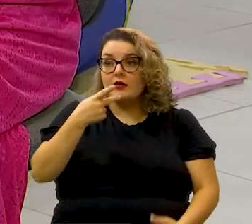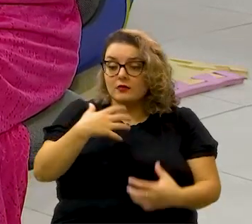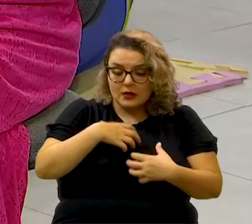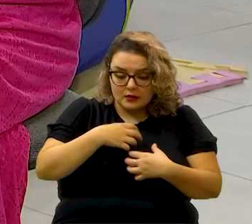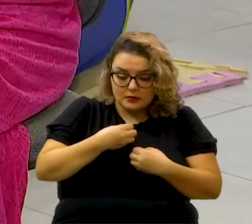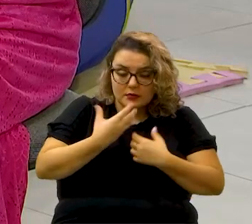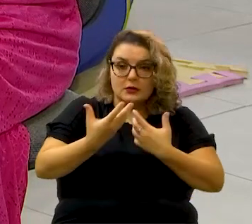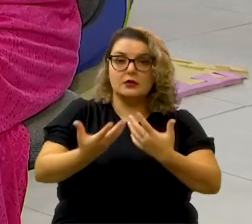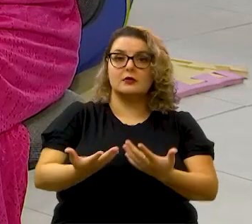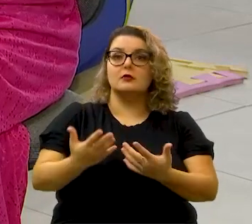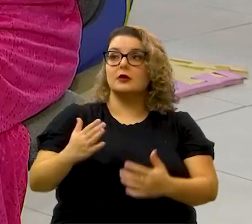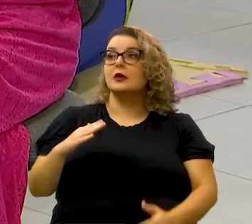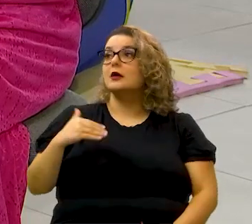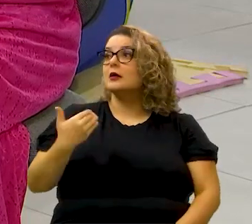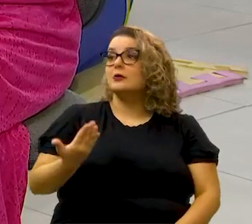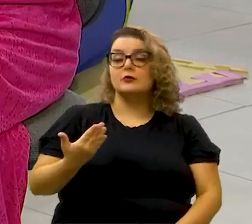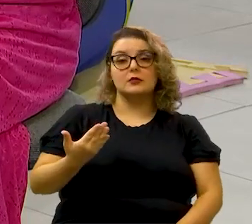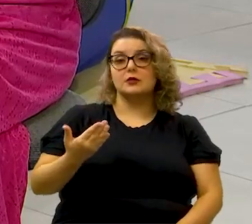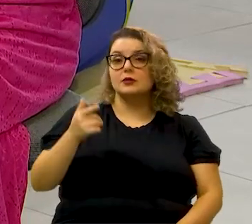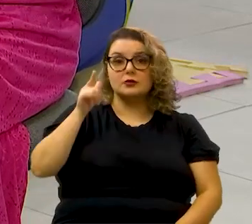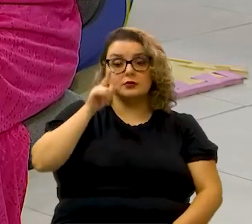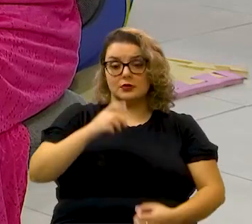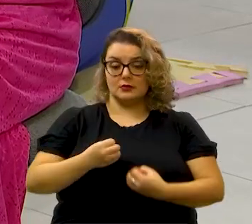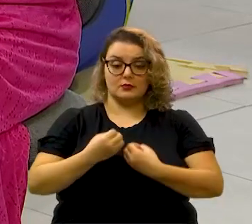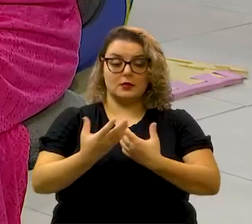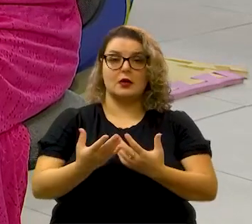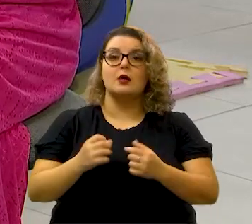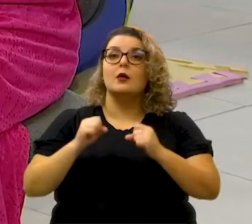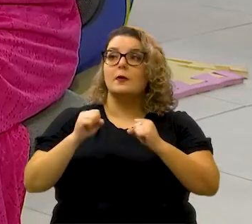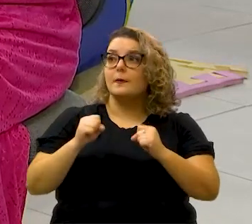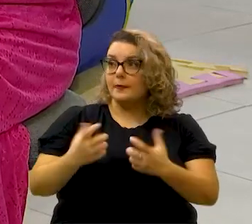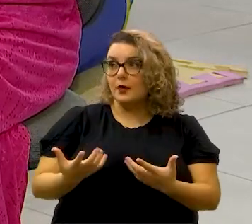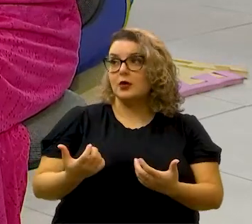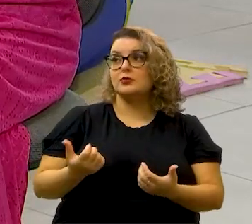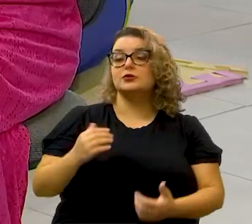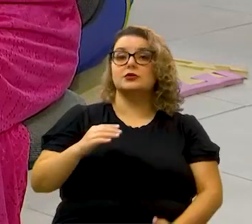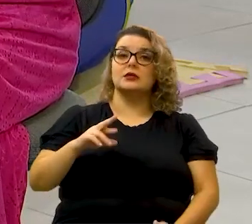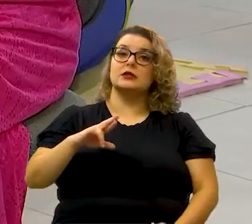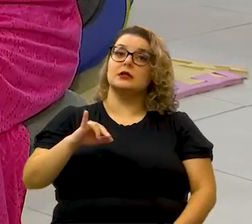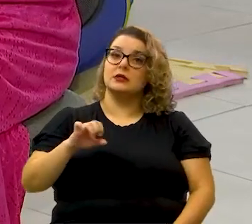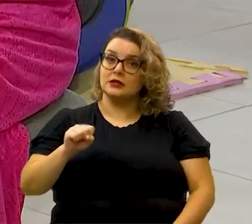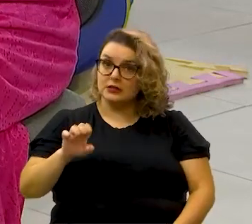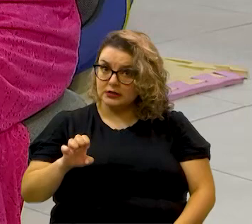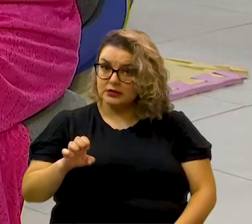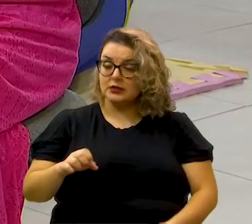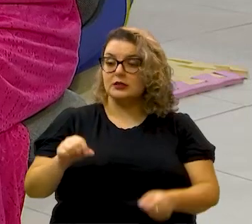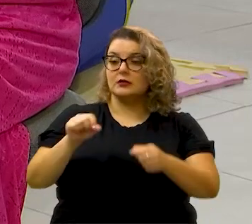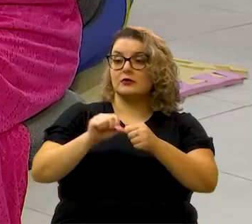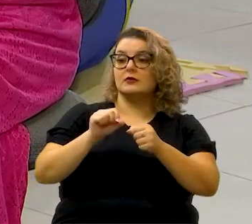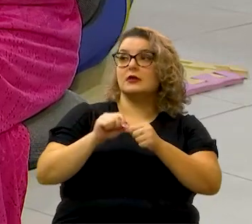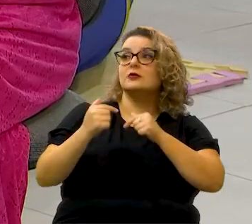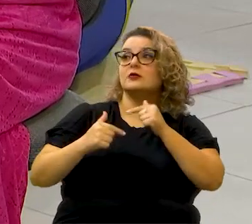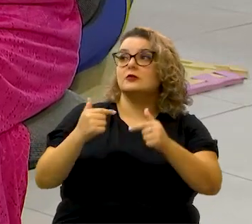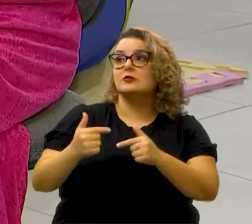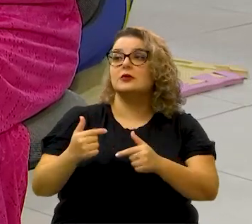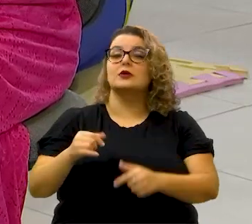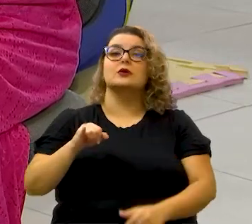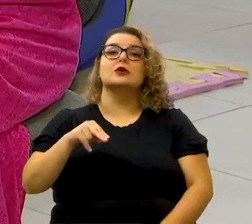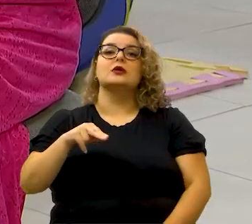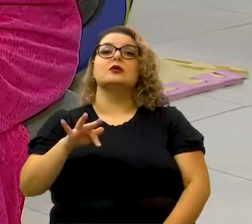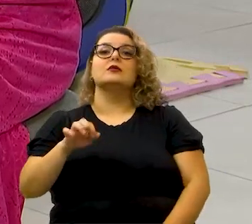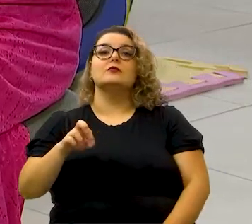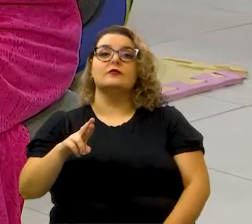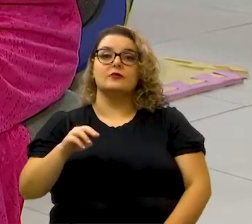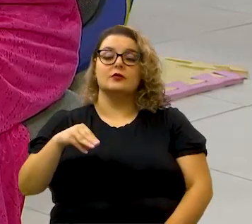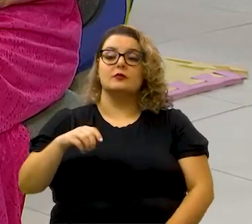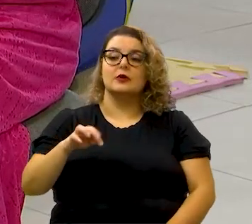é justamente falar o que elas estão sentindo. E quando elas não conseguem se expressar, elas podem entrar em crises. Então a gente está fazendo também esse